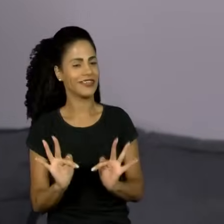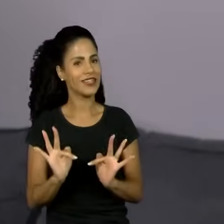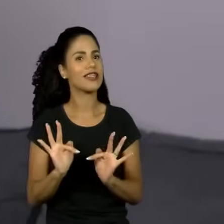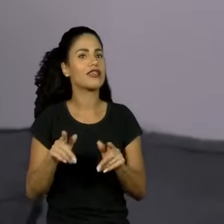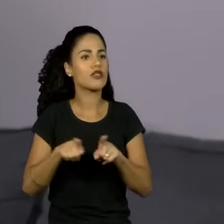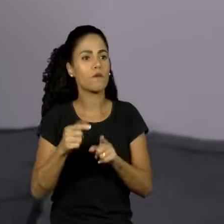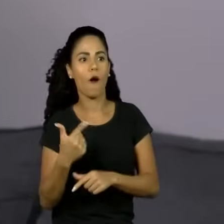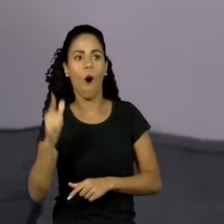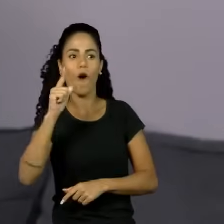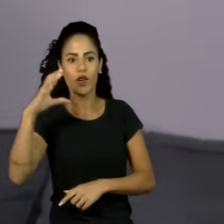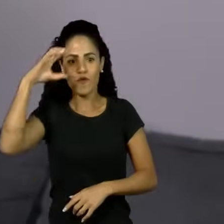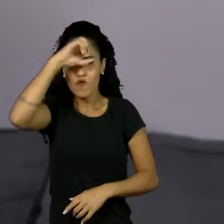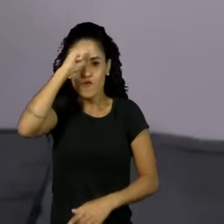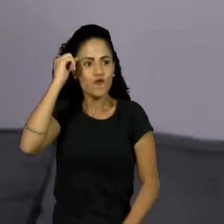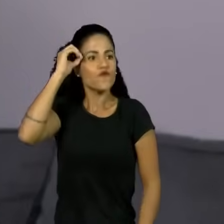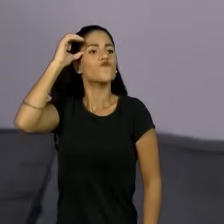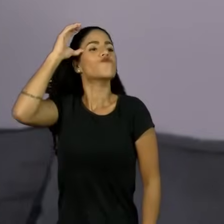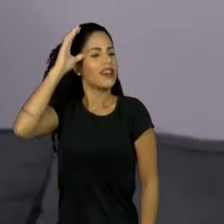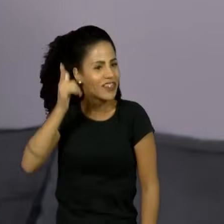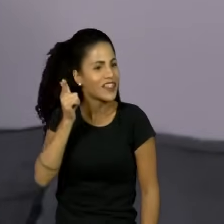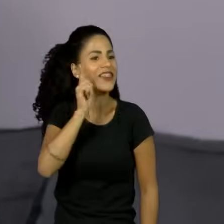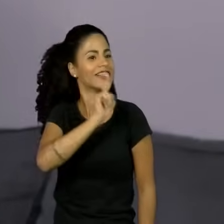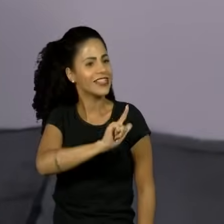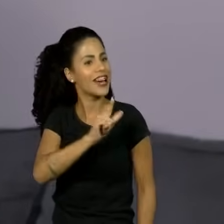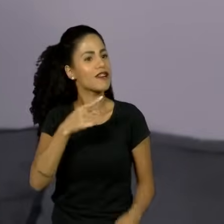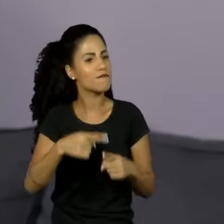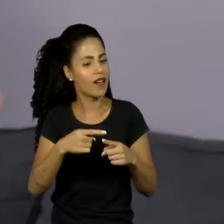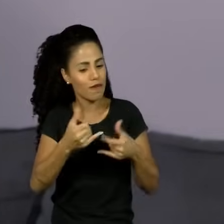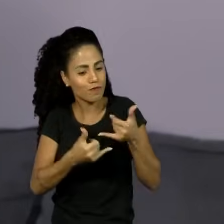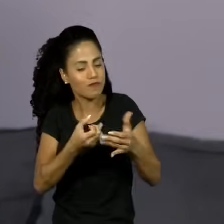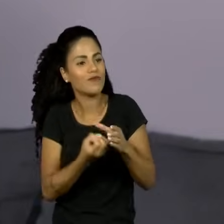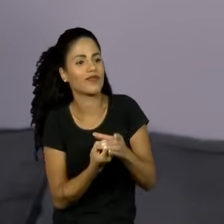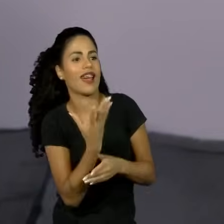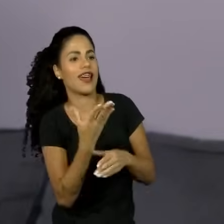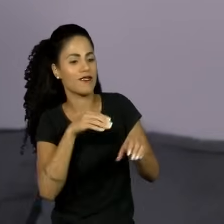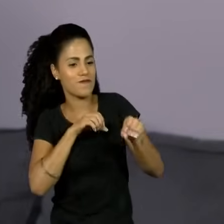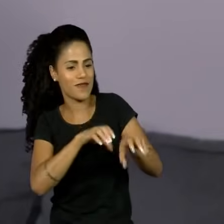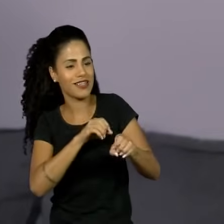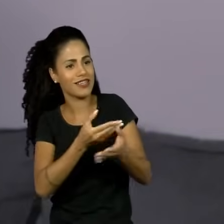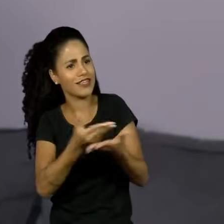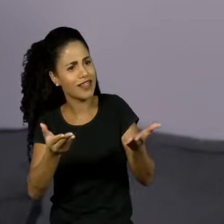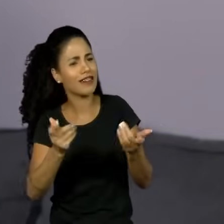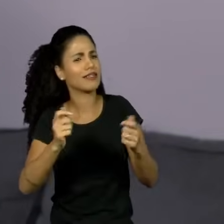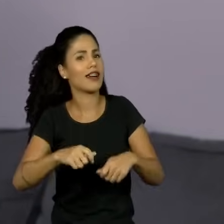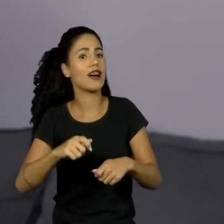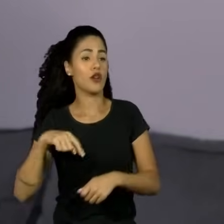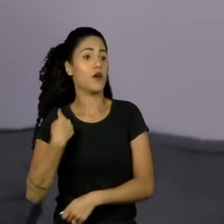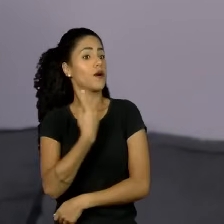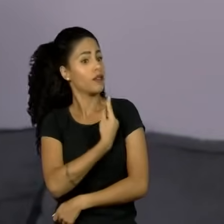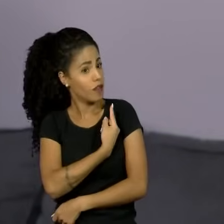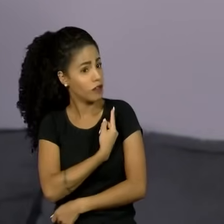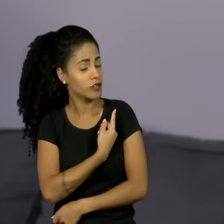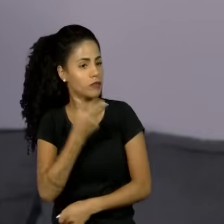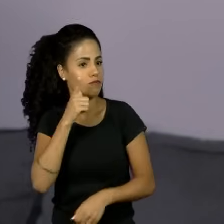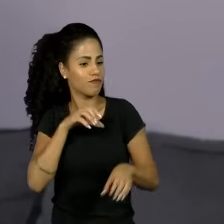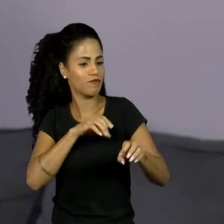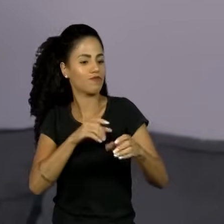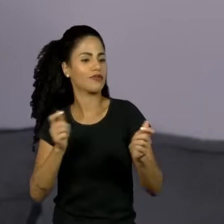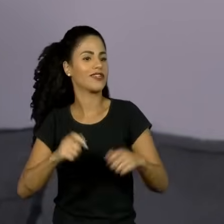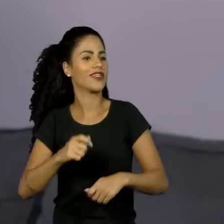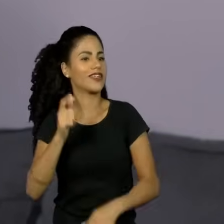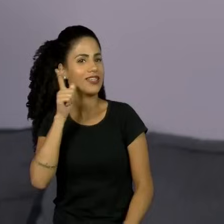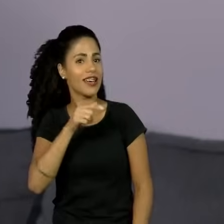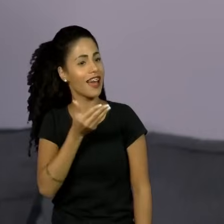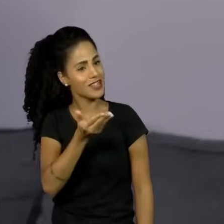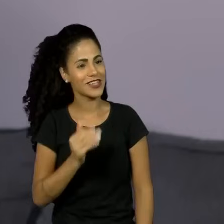sair com outro conhecimento, com uma outra visão do que nós somos, o que os jogos podem representar, o que os jogos podem ensinar também,